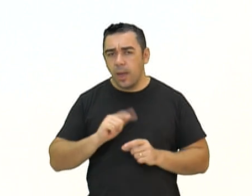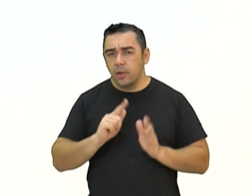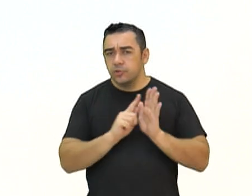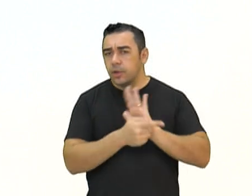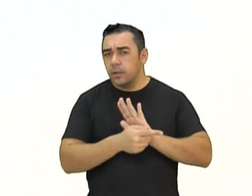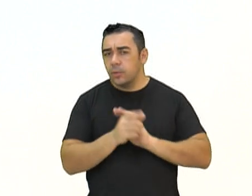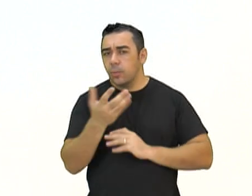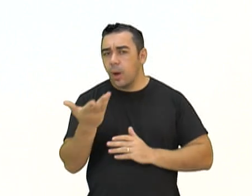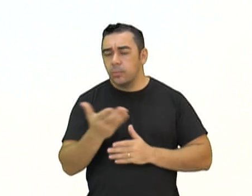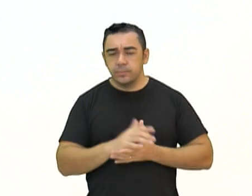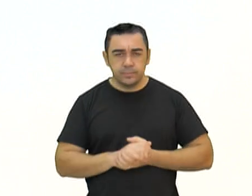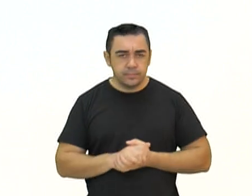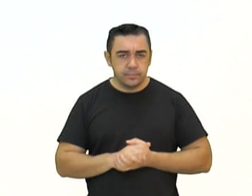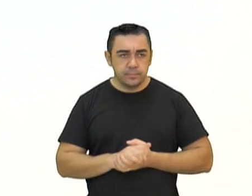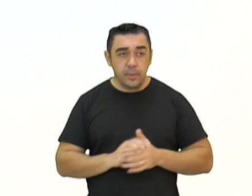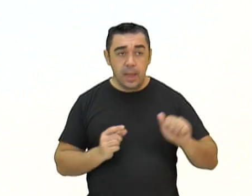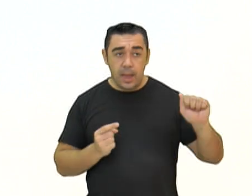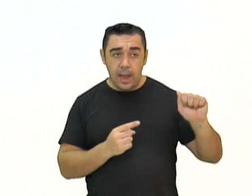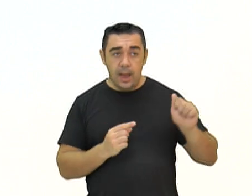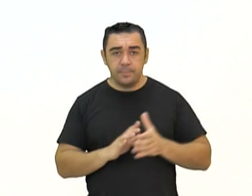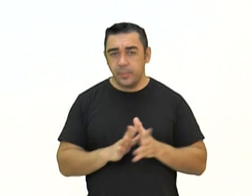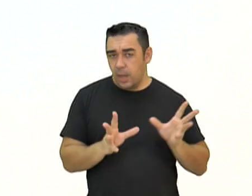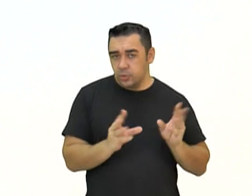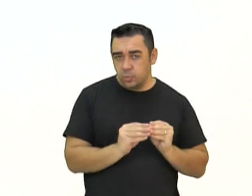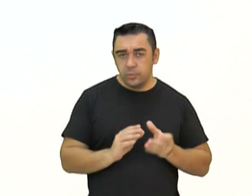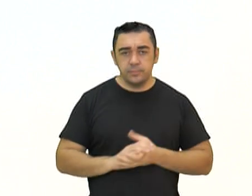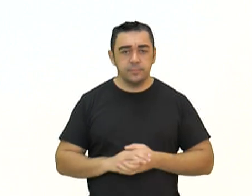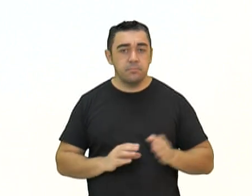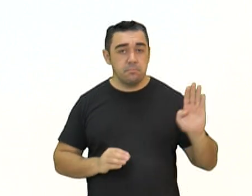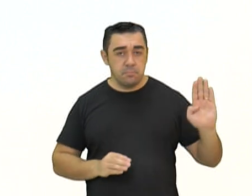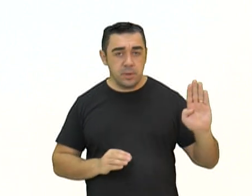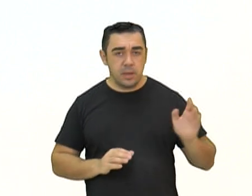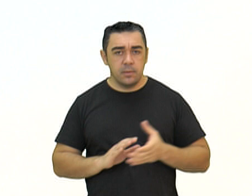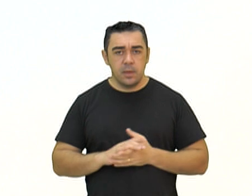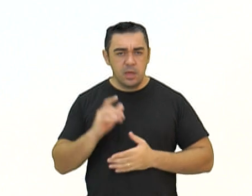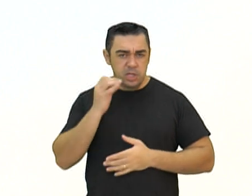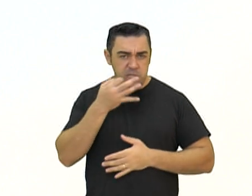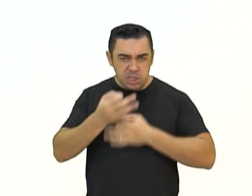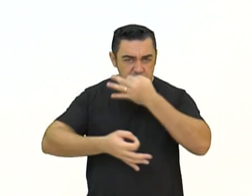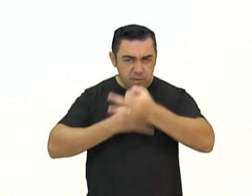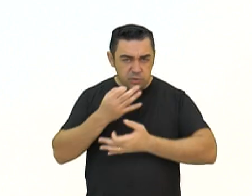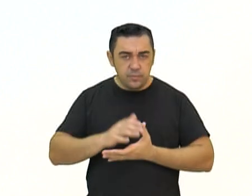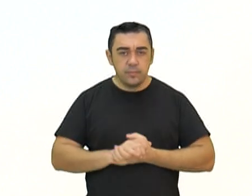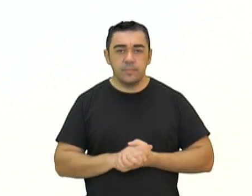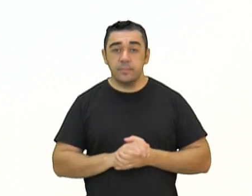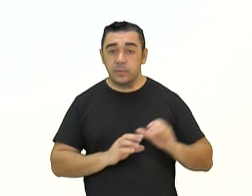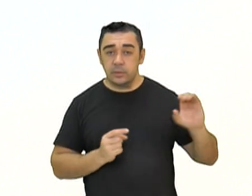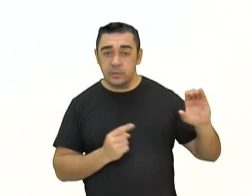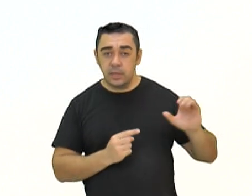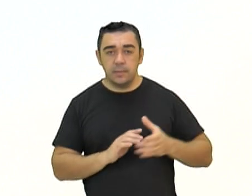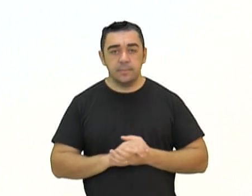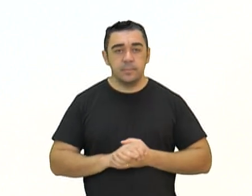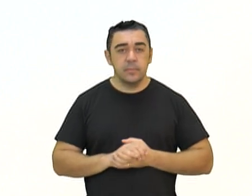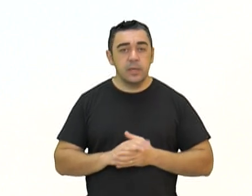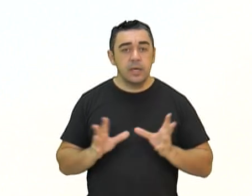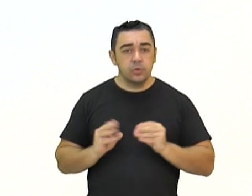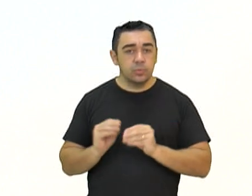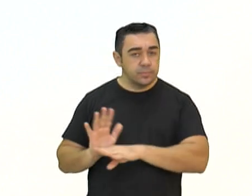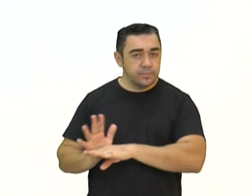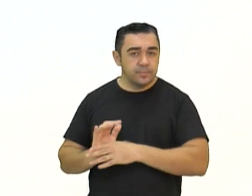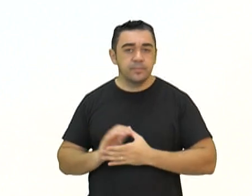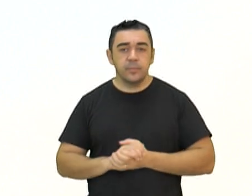gênero: alternativa A, resumo; B, dissertativo; C, sinopse; ou